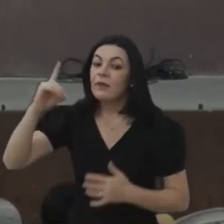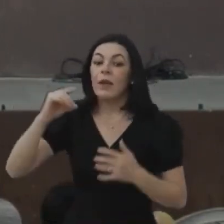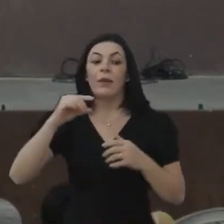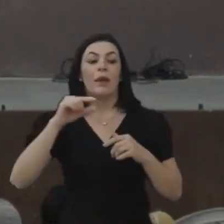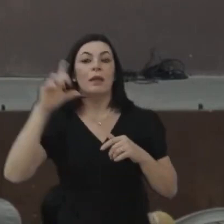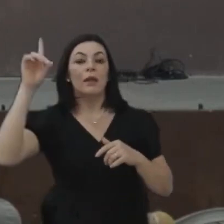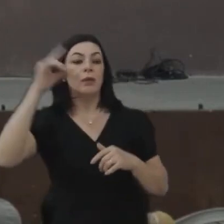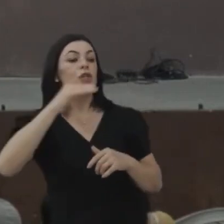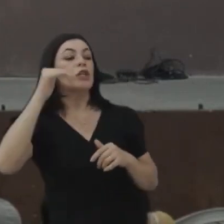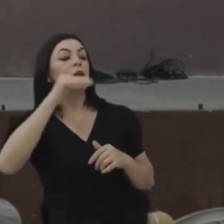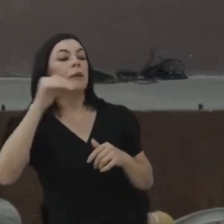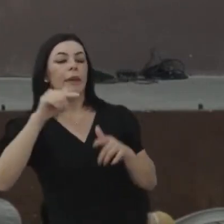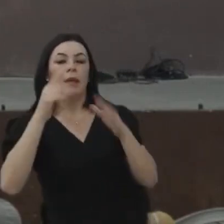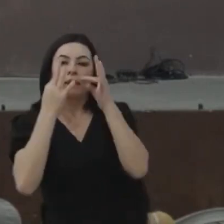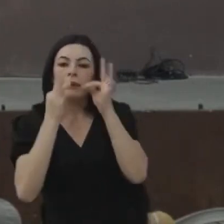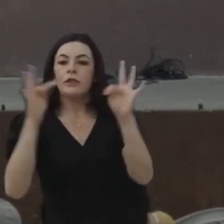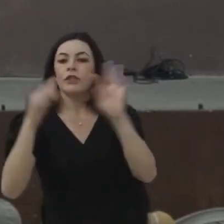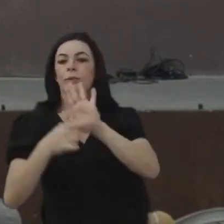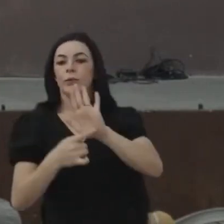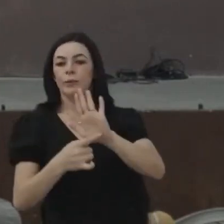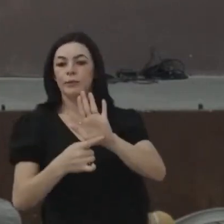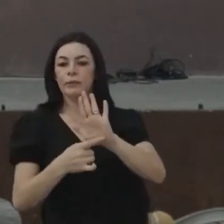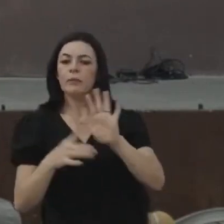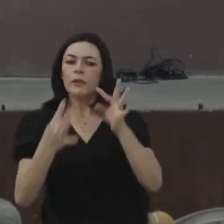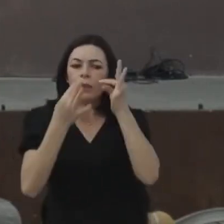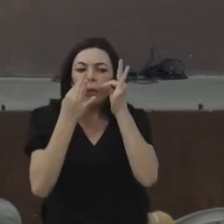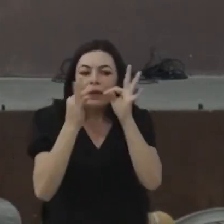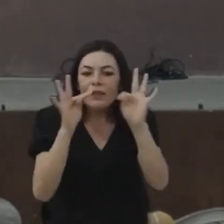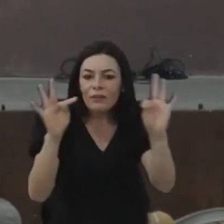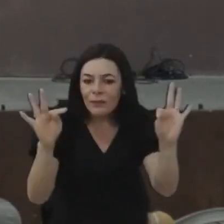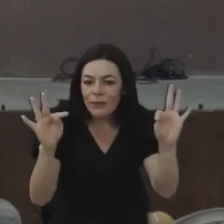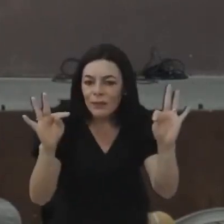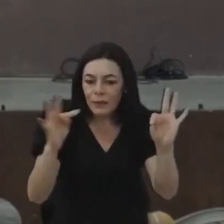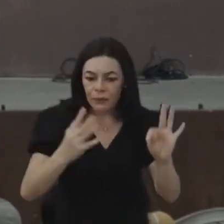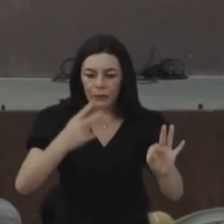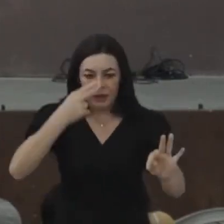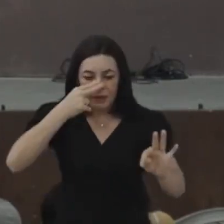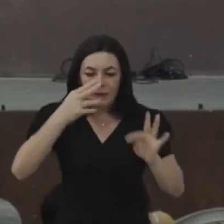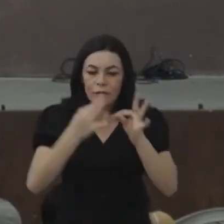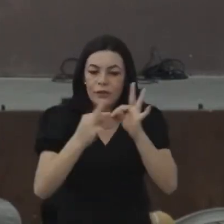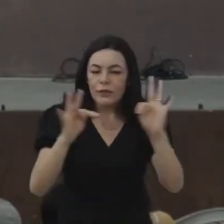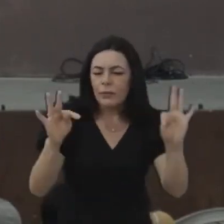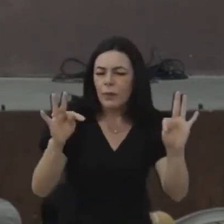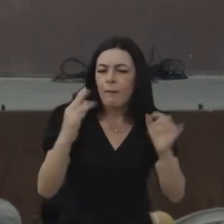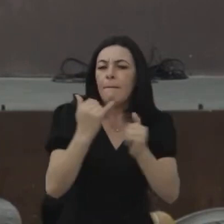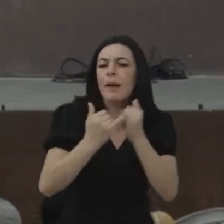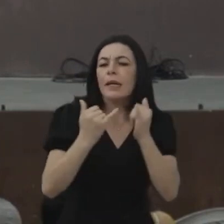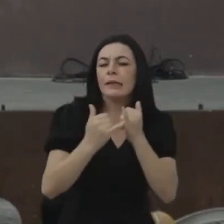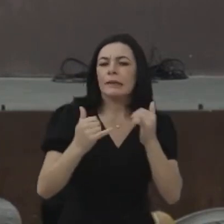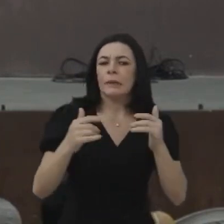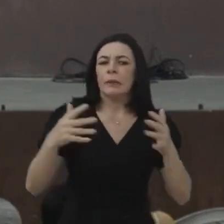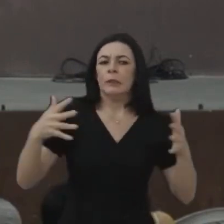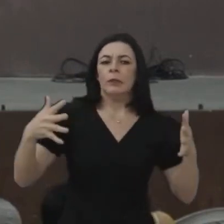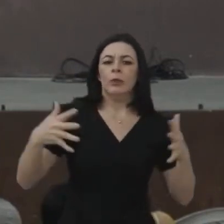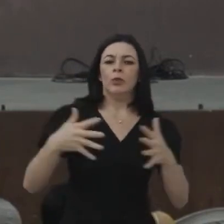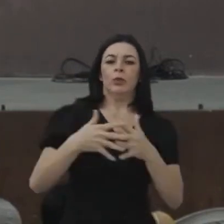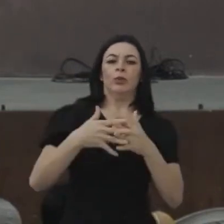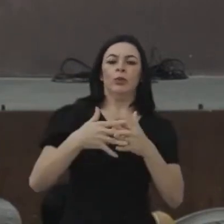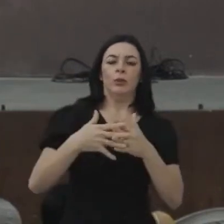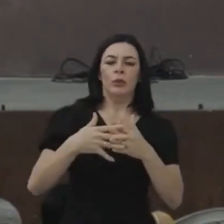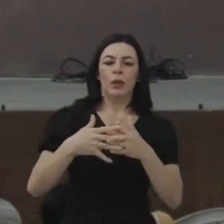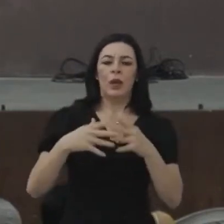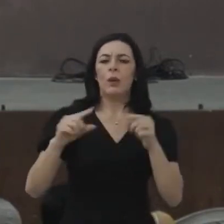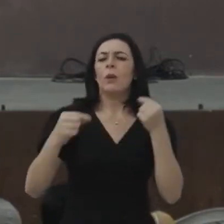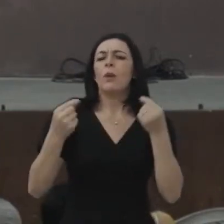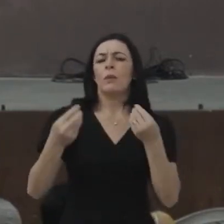testemunhar. Esse testemunho que eles passam a dar como filhos de Deus vai gerar conflito. Esse conflito é um